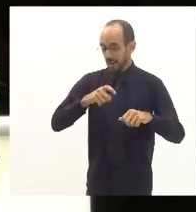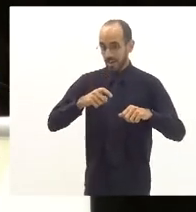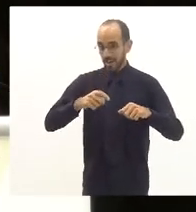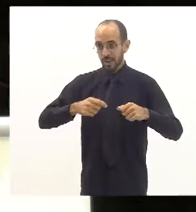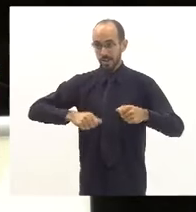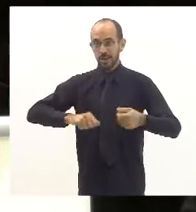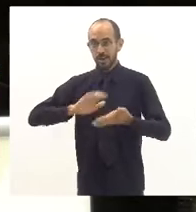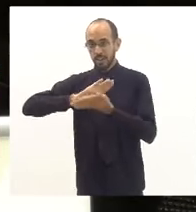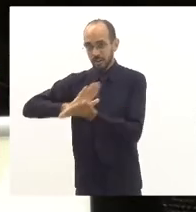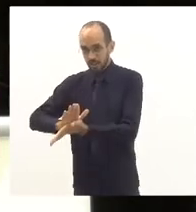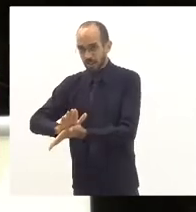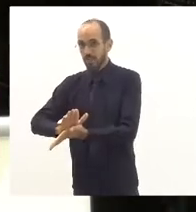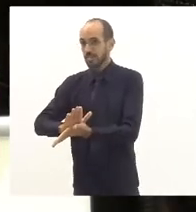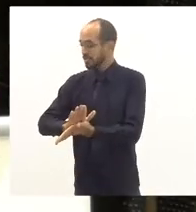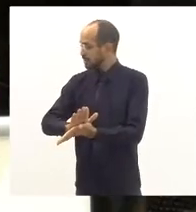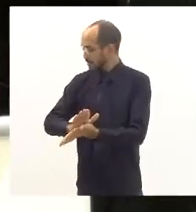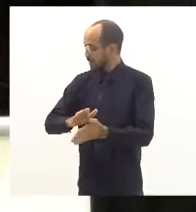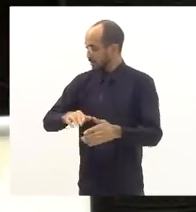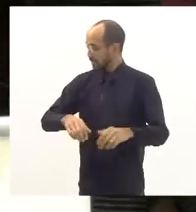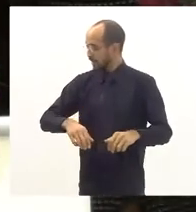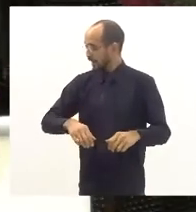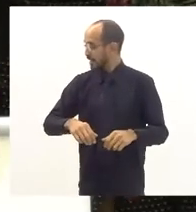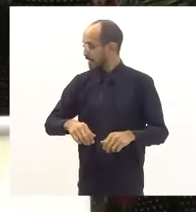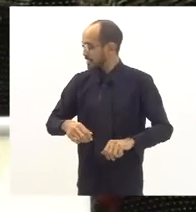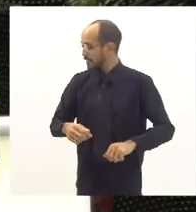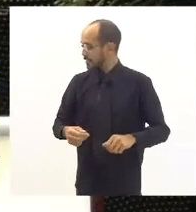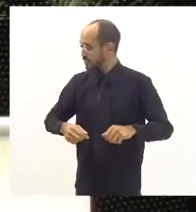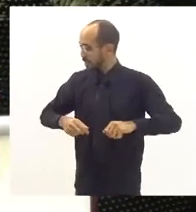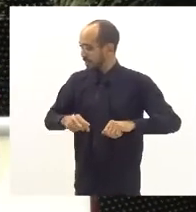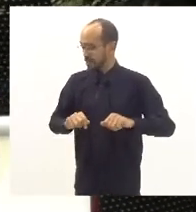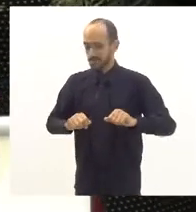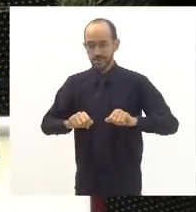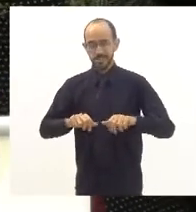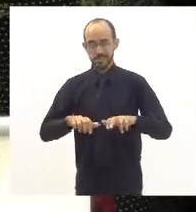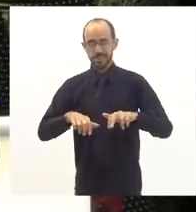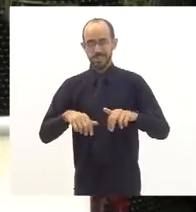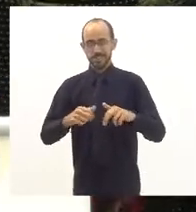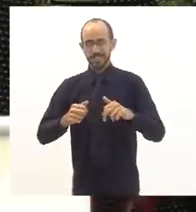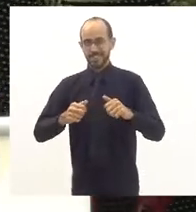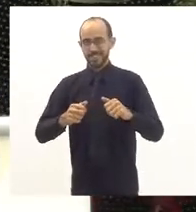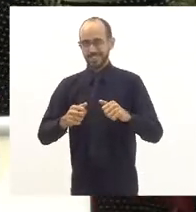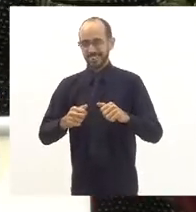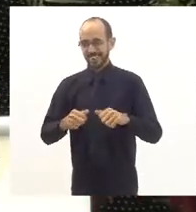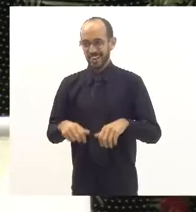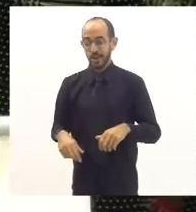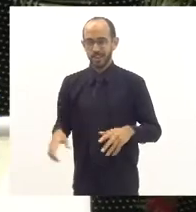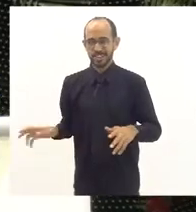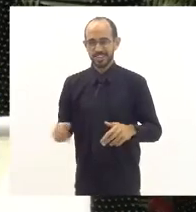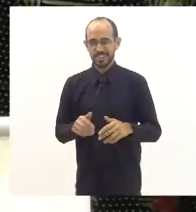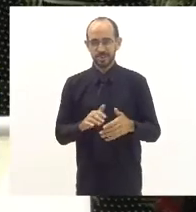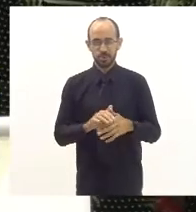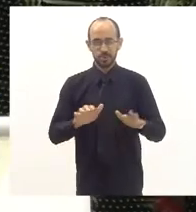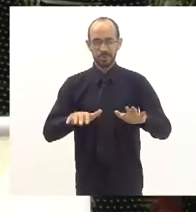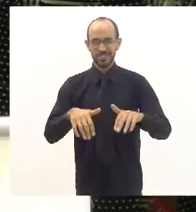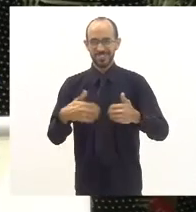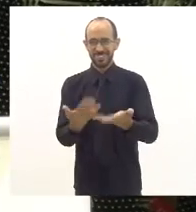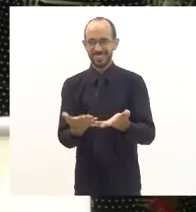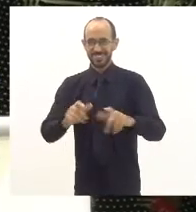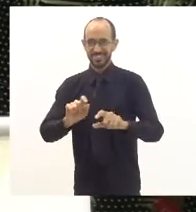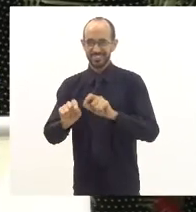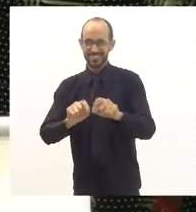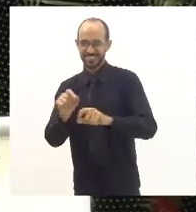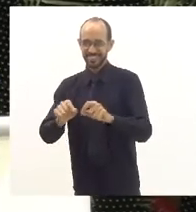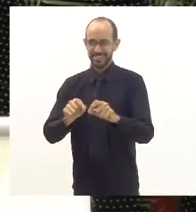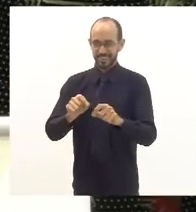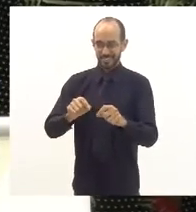requintes de crueldade. Então, chegar no Rio de Janeiro e sofrer algo que eu nunca havia sofrido no meu estado, mesmo com toda essa, né,